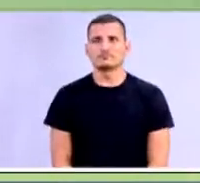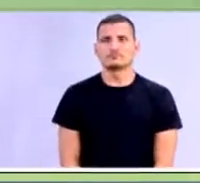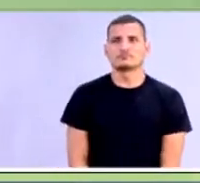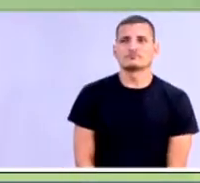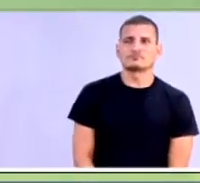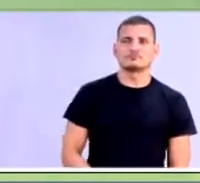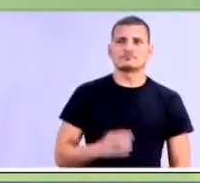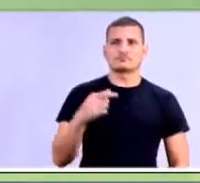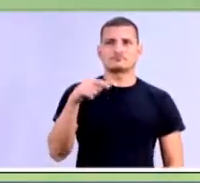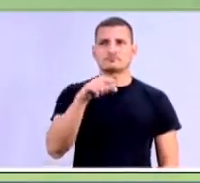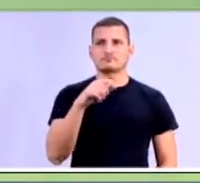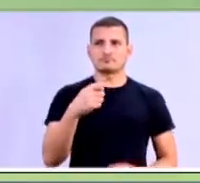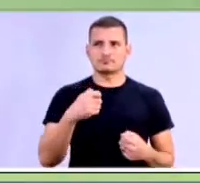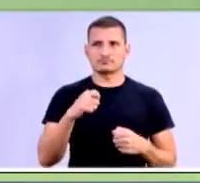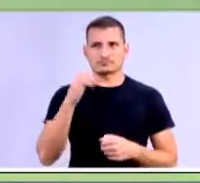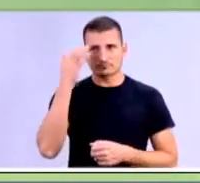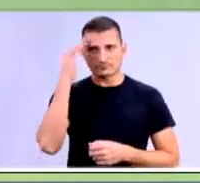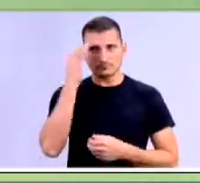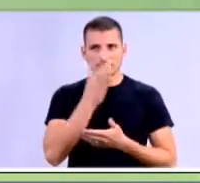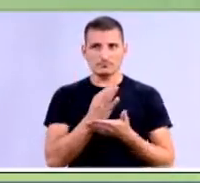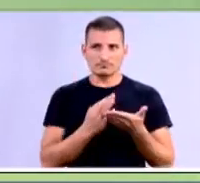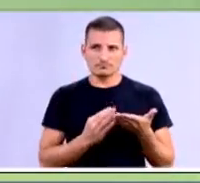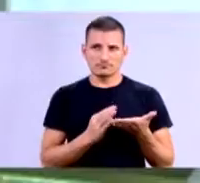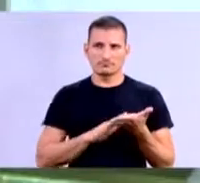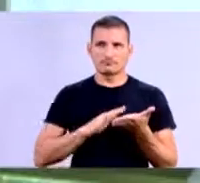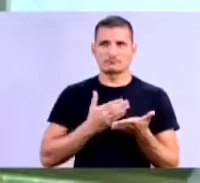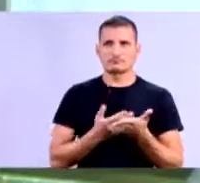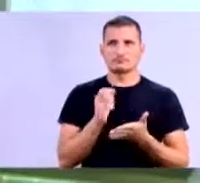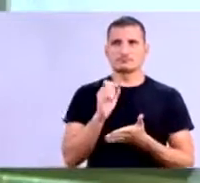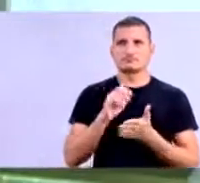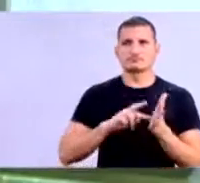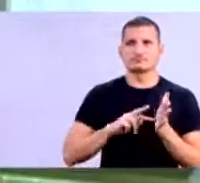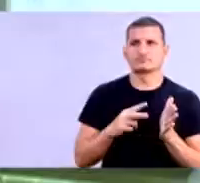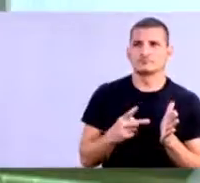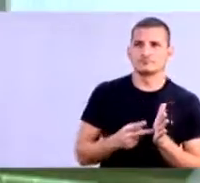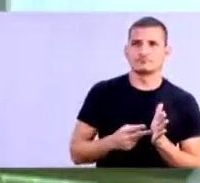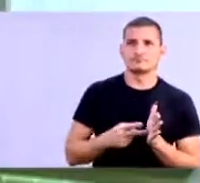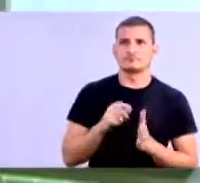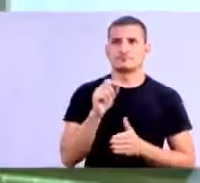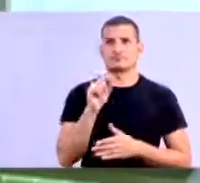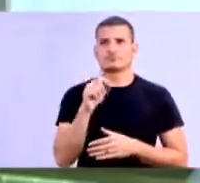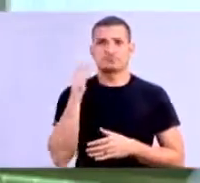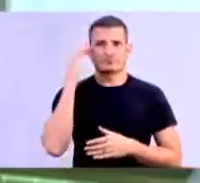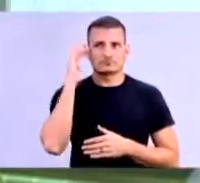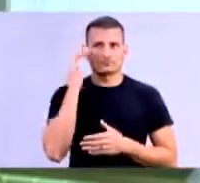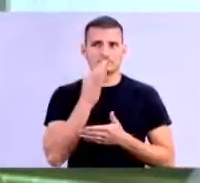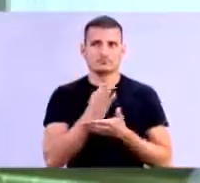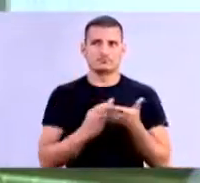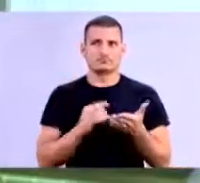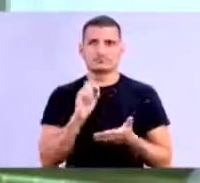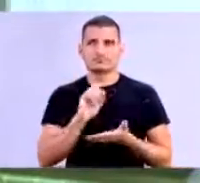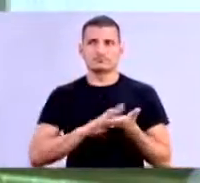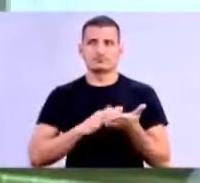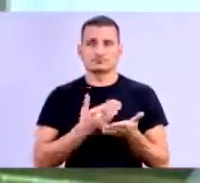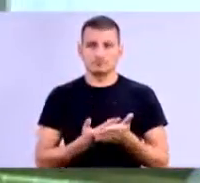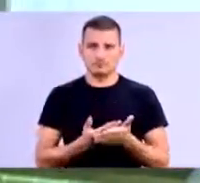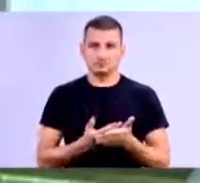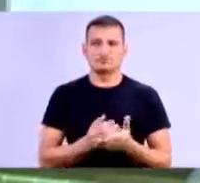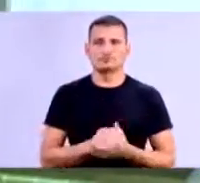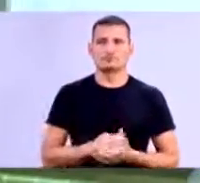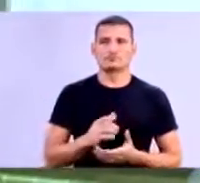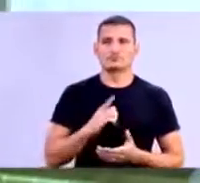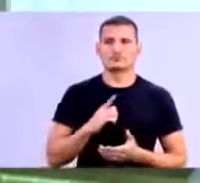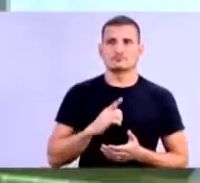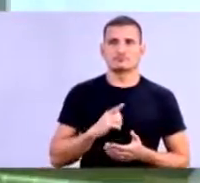entender o texto, interpretá-lo. Mas o que significa isso, na verdade? O que é compreender um texto e o que é interpretar? Existe uma